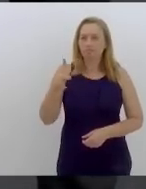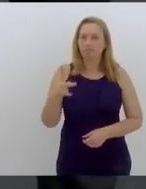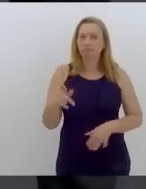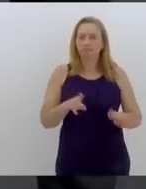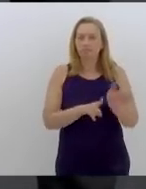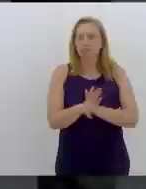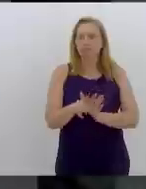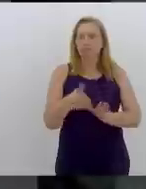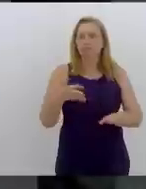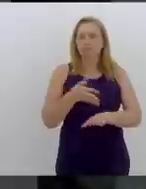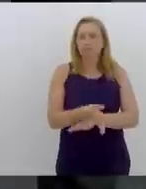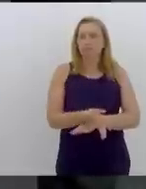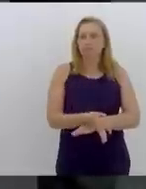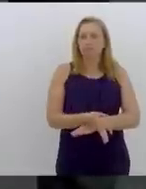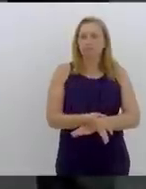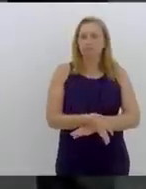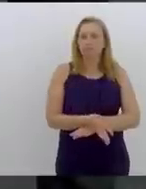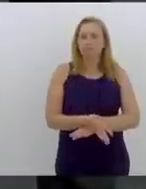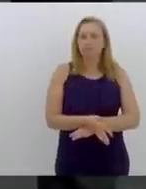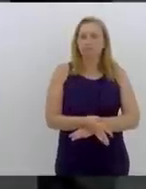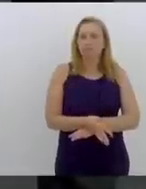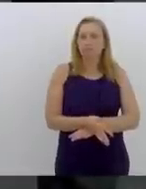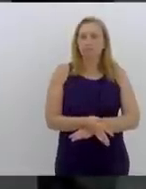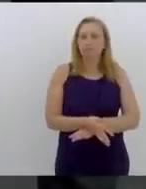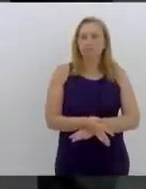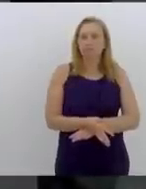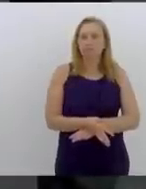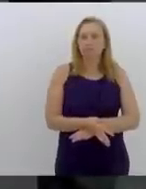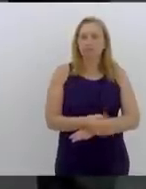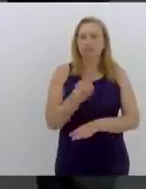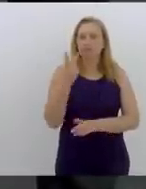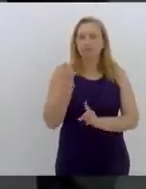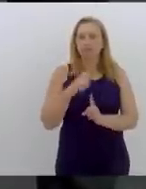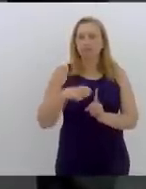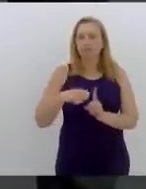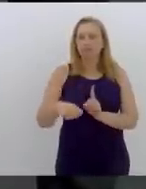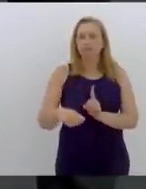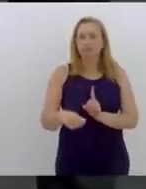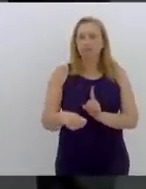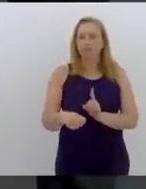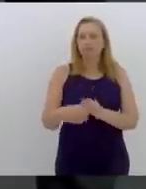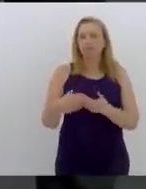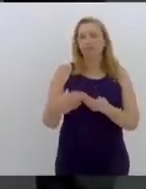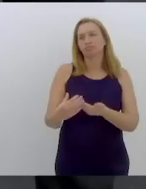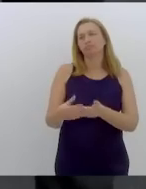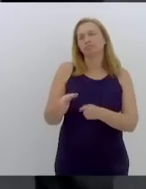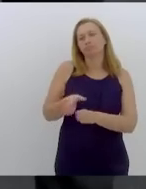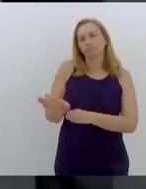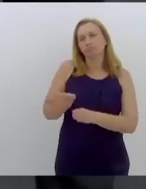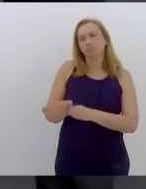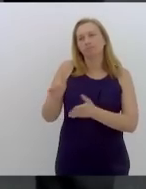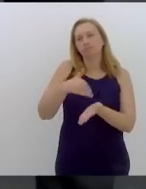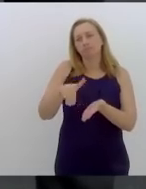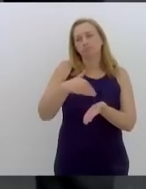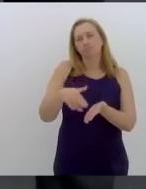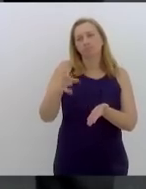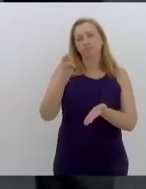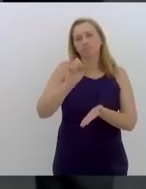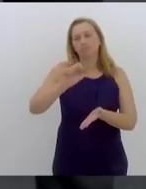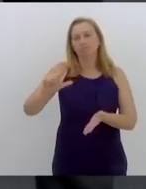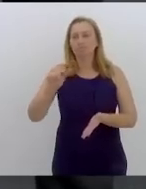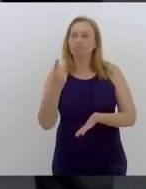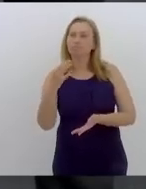entrei eu entrei eu entrei a coisa de dois meses atrás orientado pelo nosso secretário Coronel Henrique